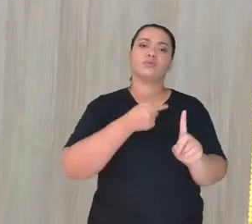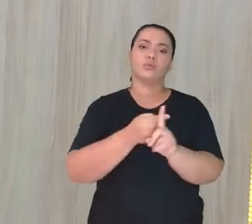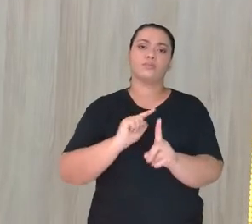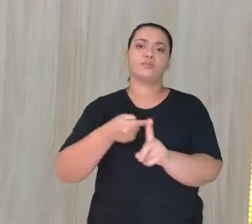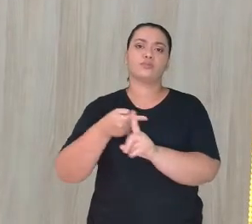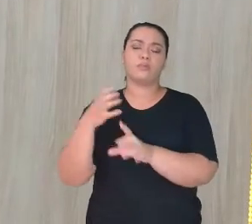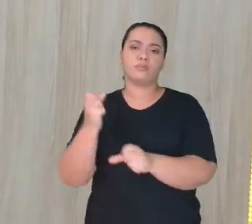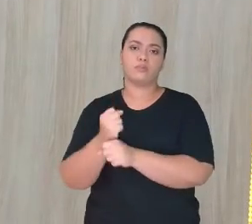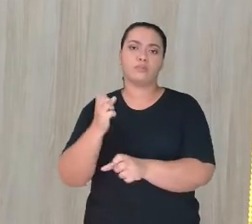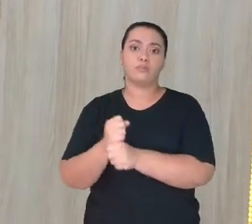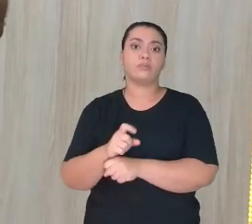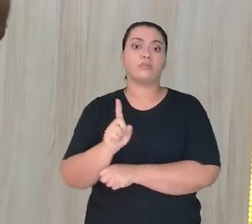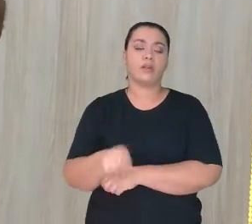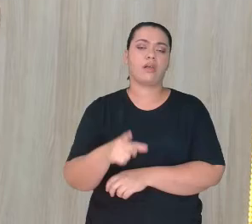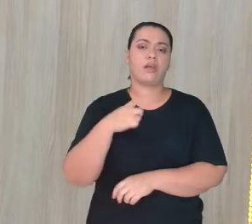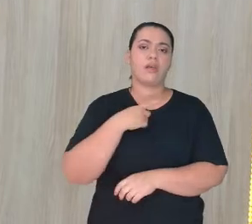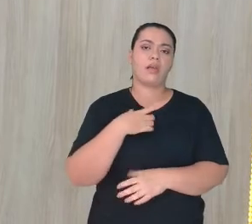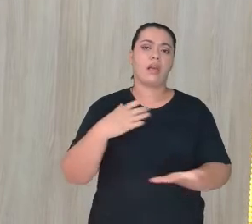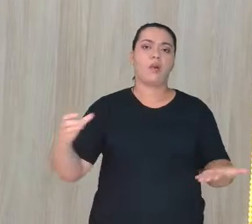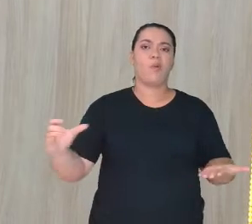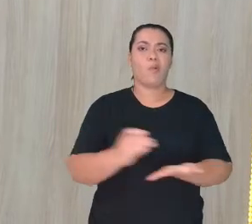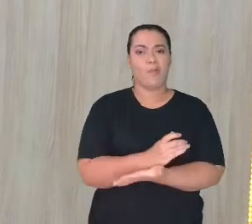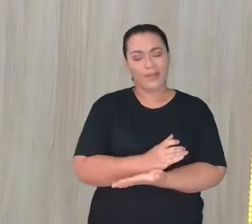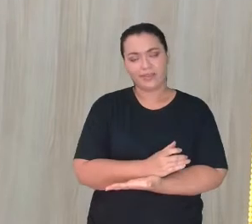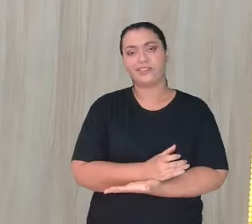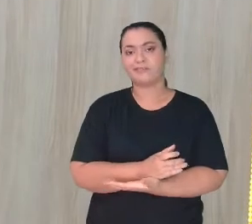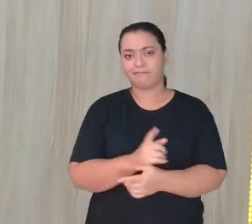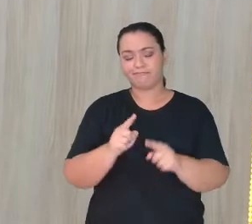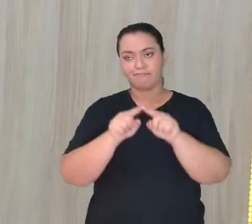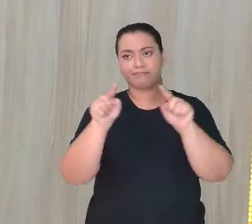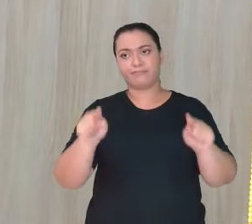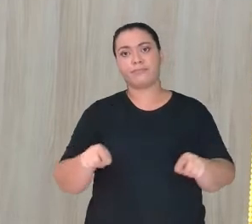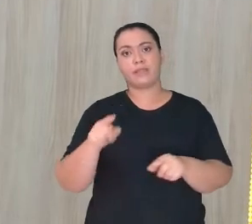dos três, vai dar a figura completa para mim